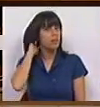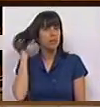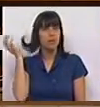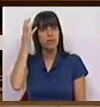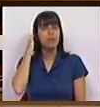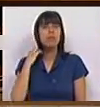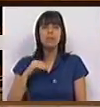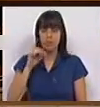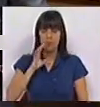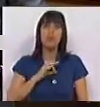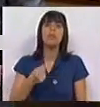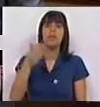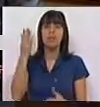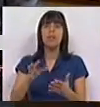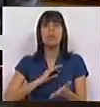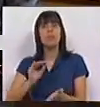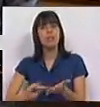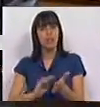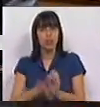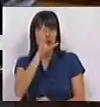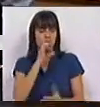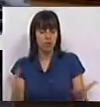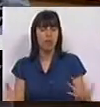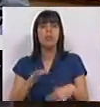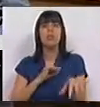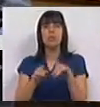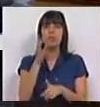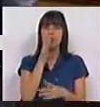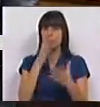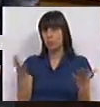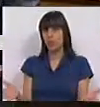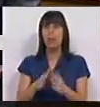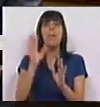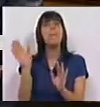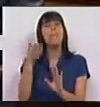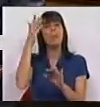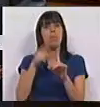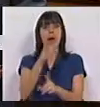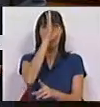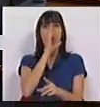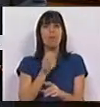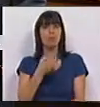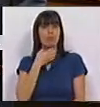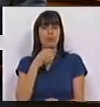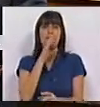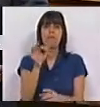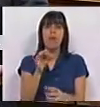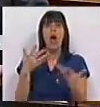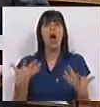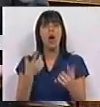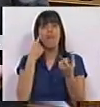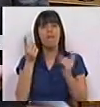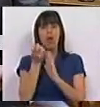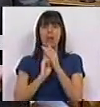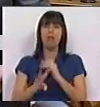Presidente, Senhora e Senhor Secretário de Estado, Senhoras e Senhores Deputados, primeiramente o Governo sufocou as famílias e agora vem